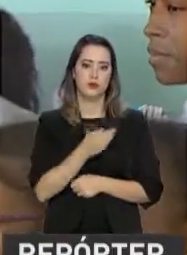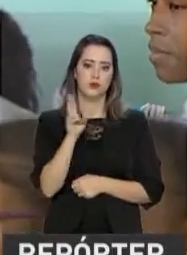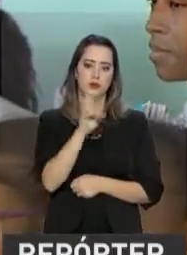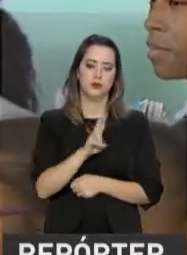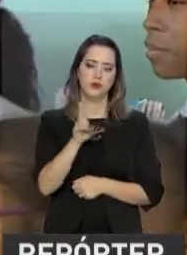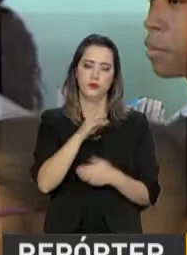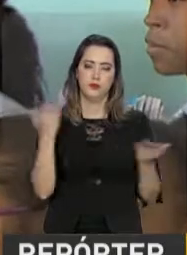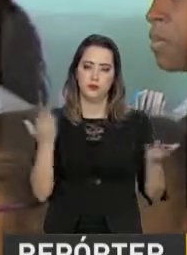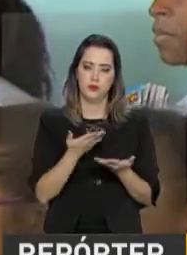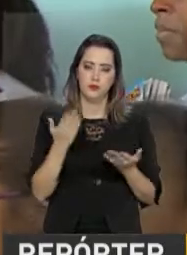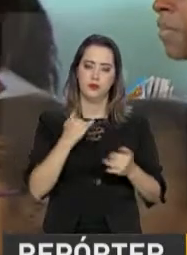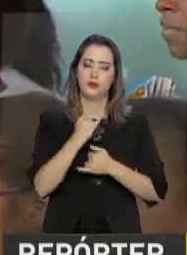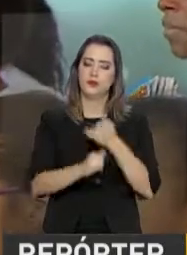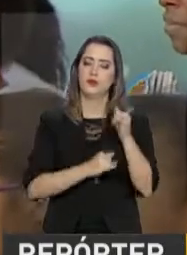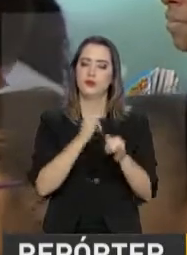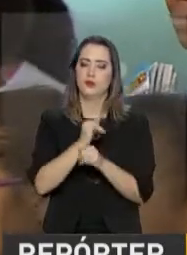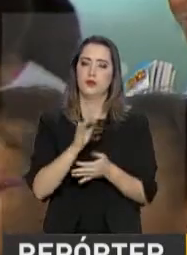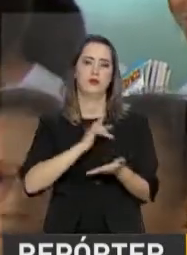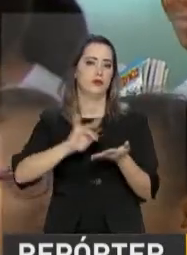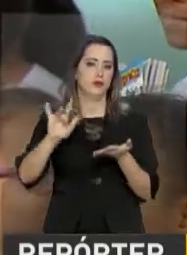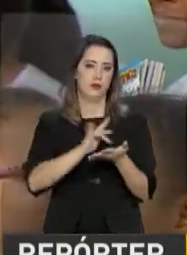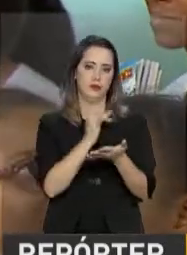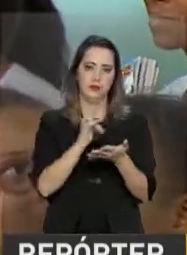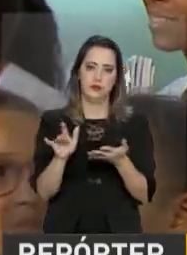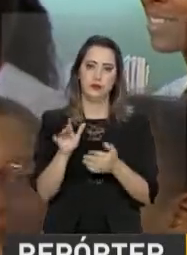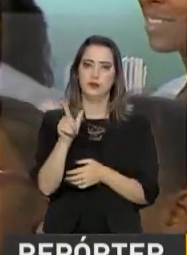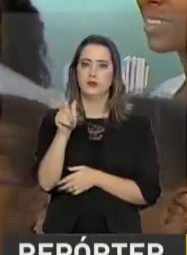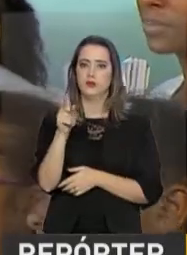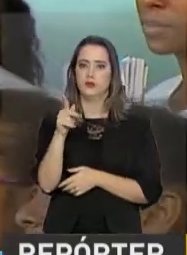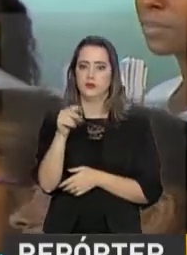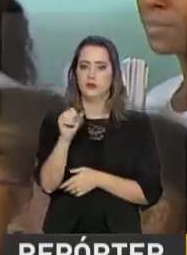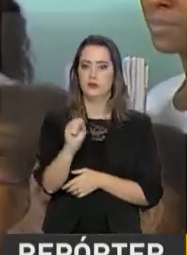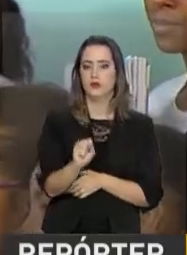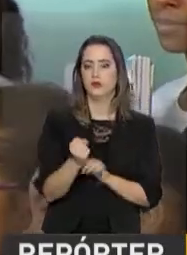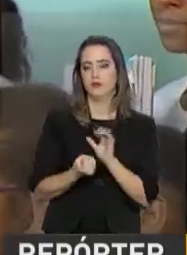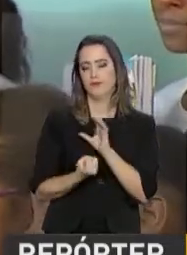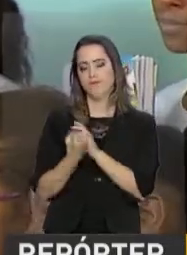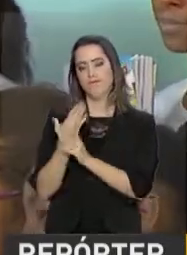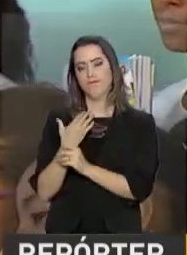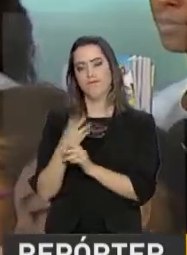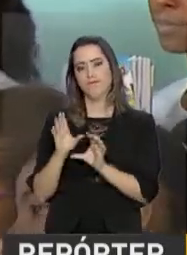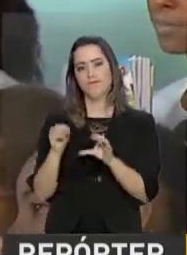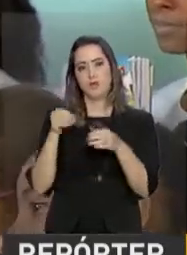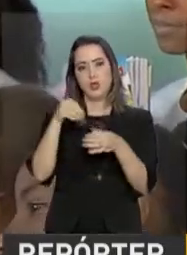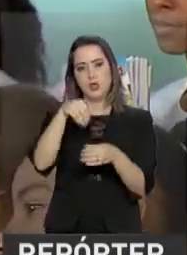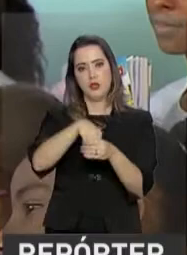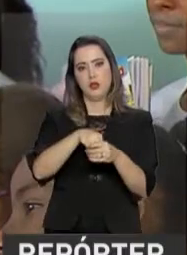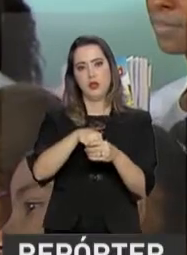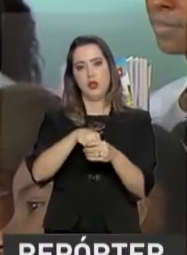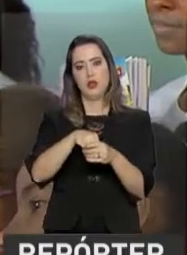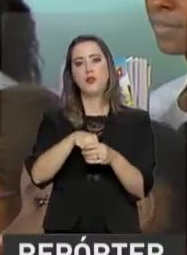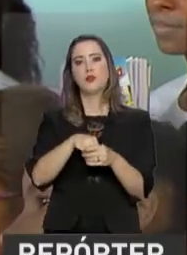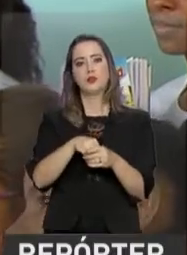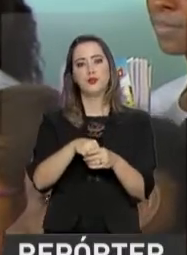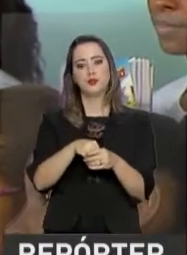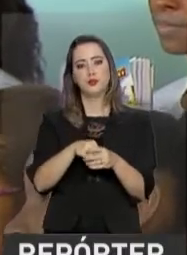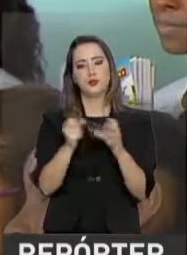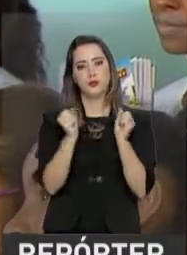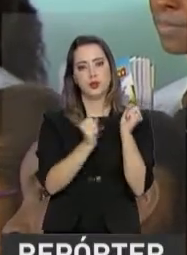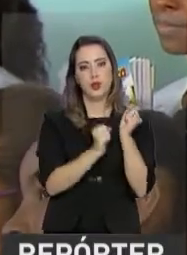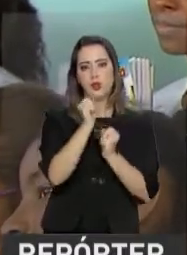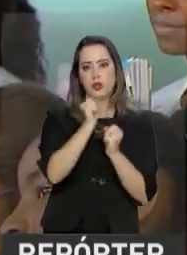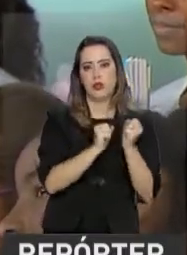nasceram dentro da indústria de defesa a por encomenda é militar com a primeira tiragem de 100 mil exemplares